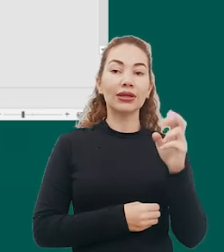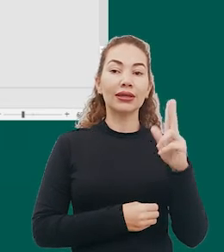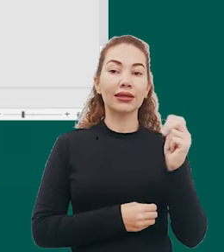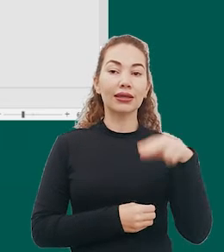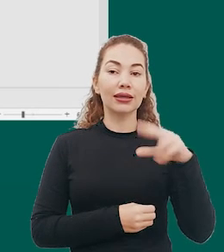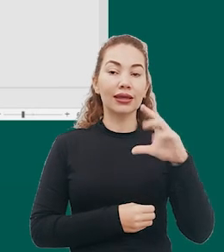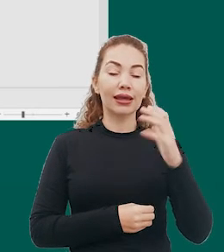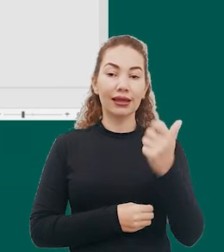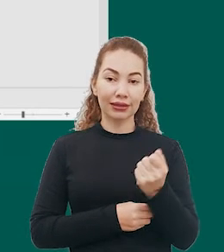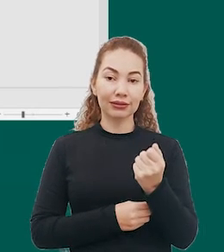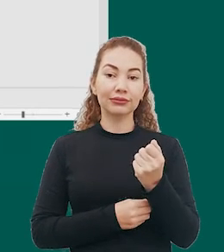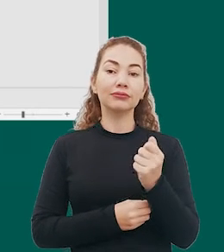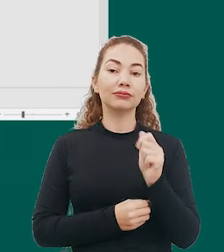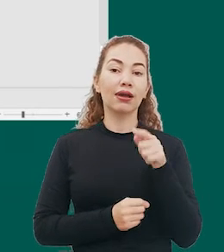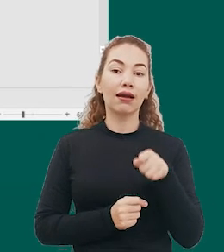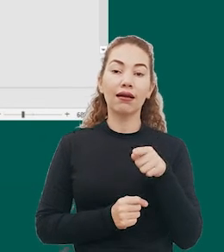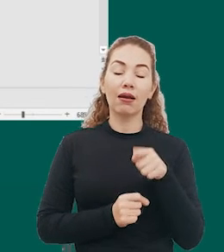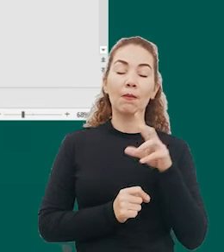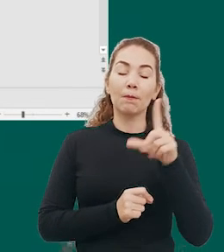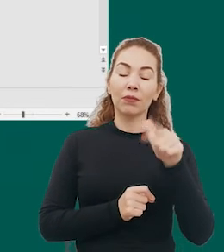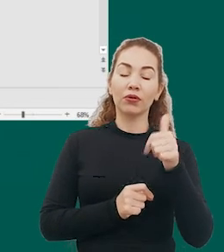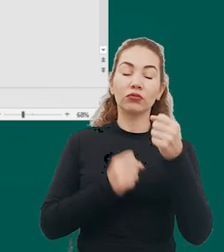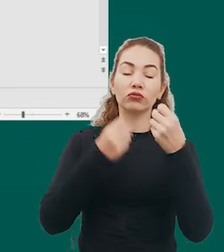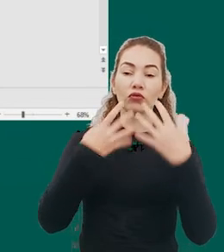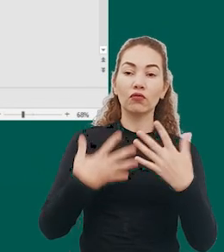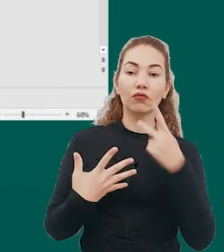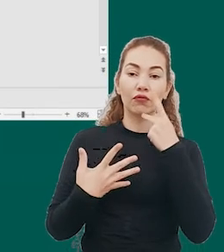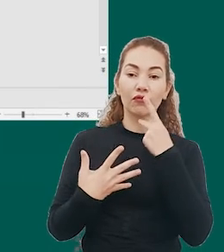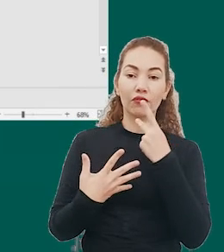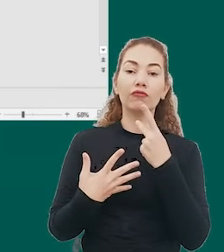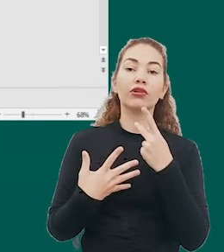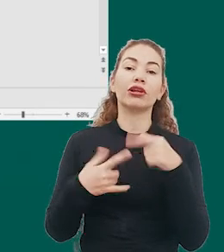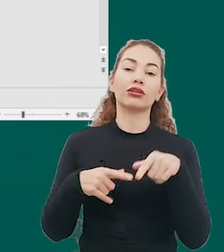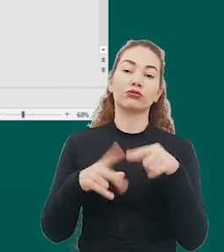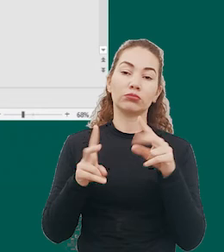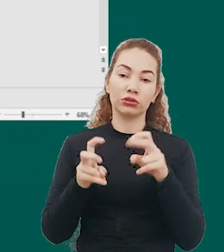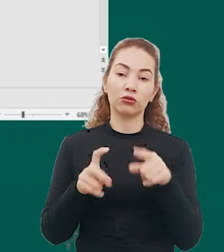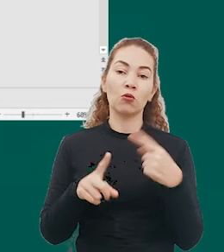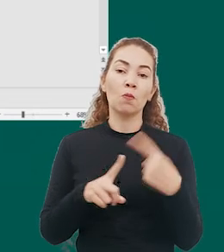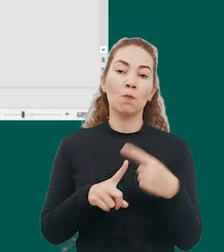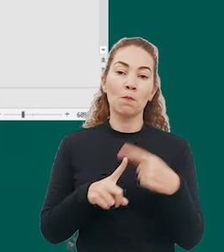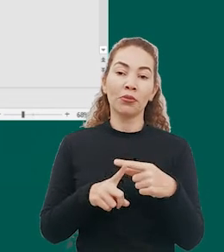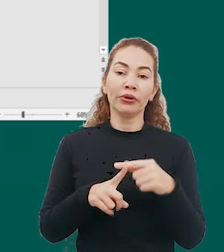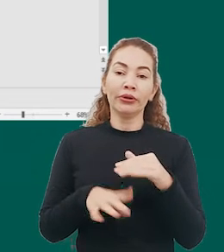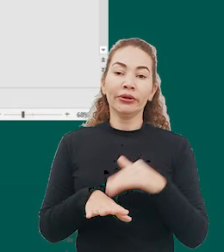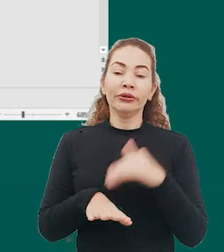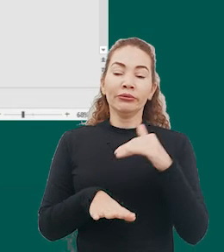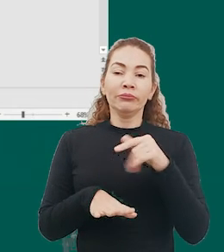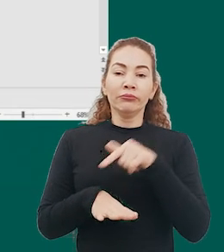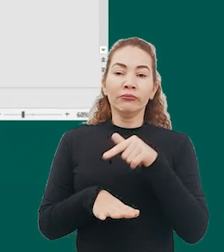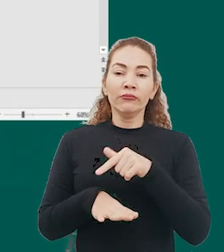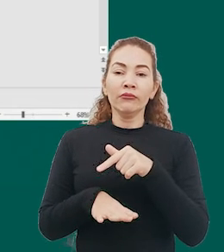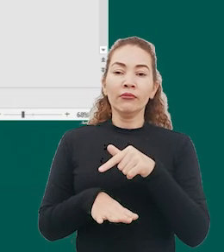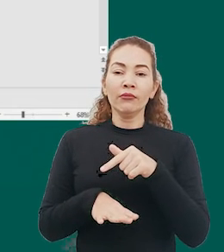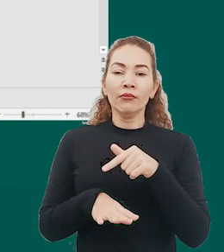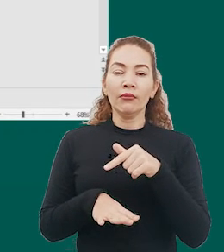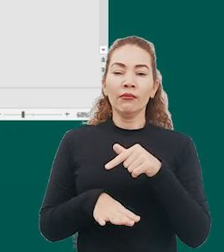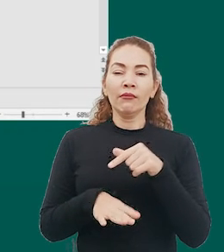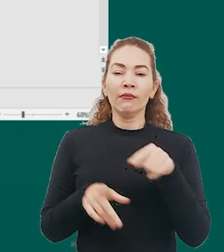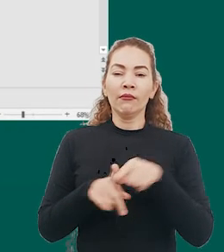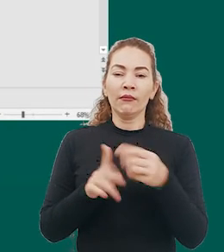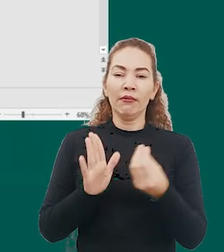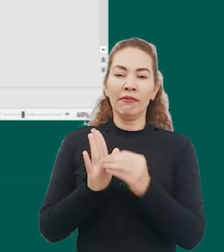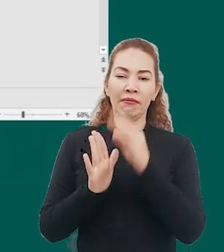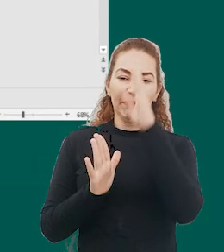certo? Depois eu vou estar conversando um pouquinho com vocês sobre doação e herança, porque ele, além de ir aqui nos rendimentos isentos